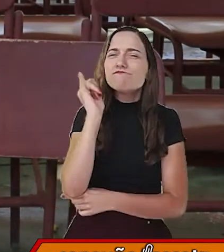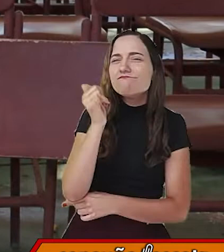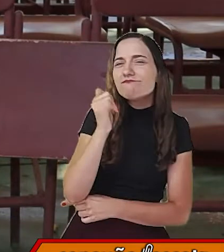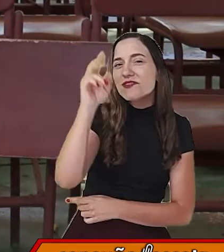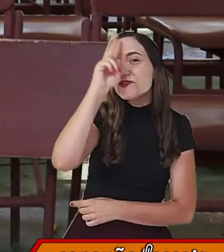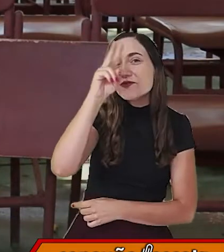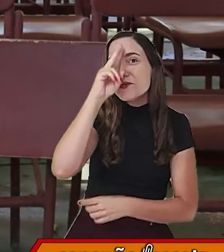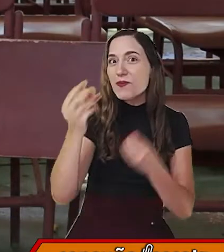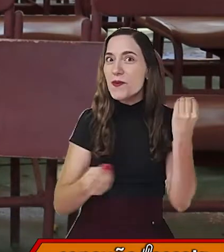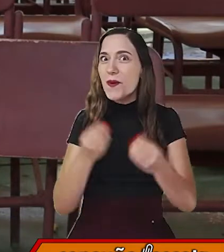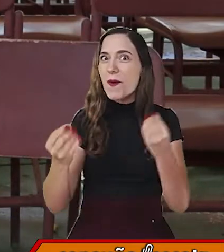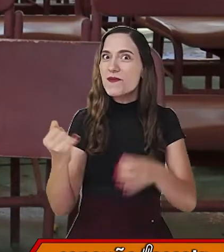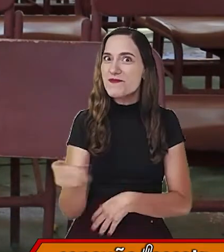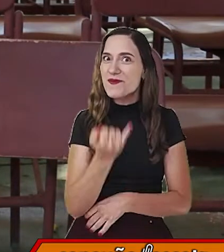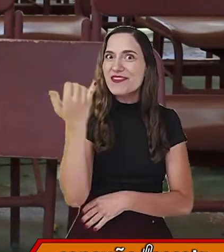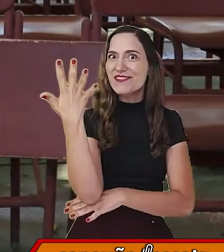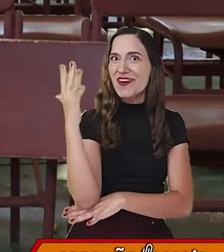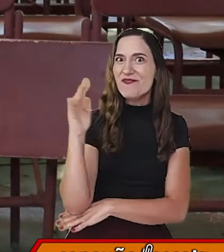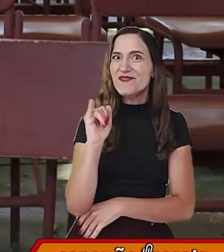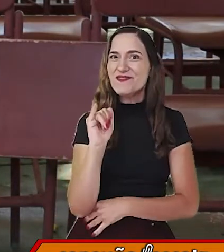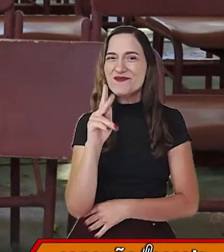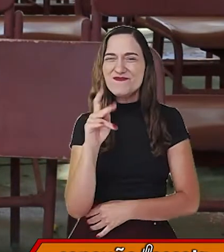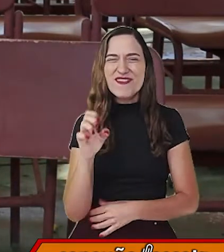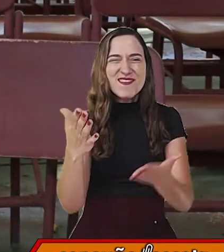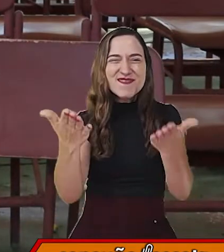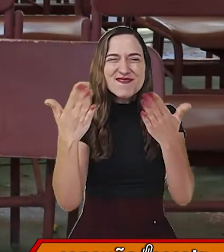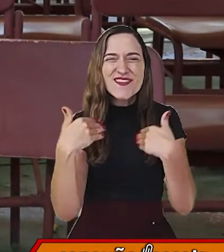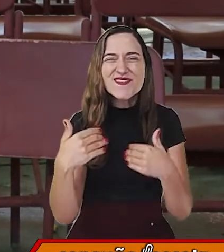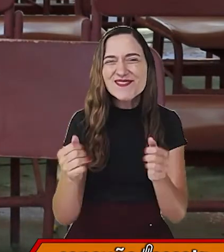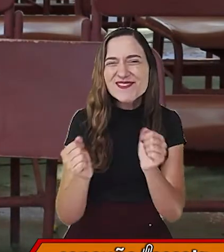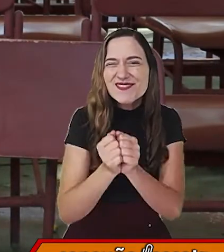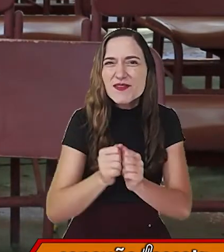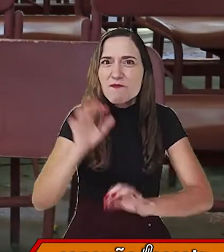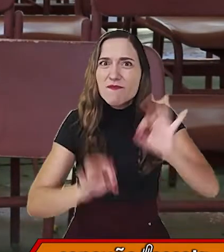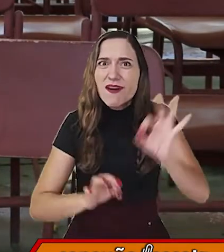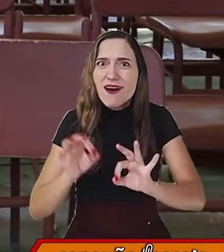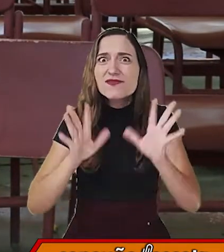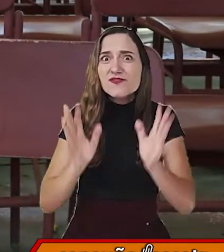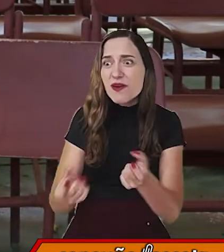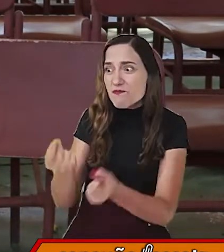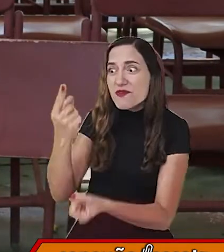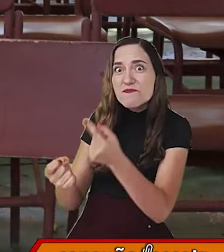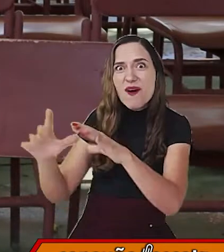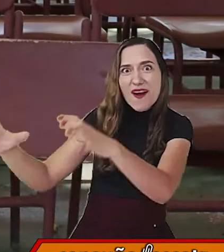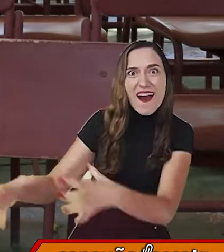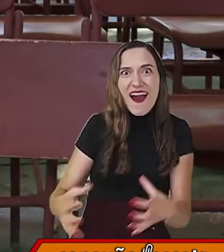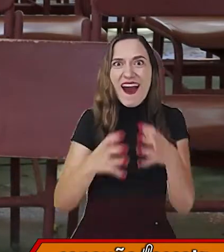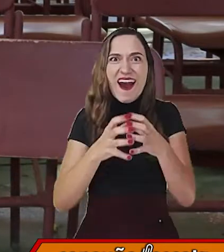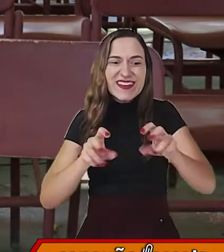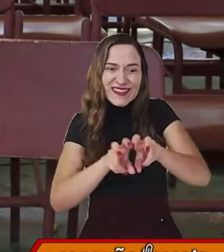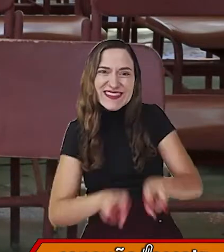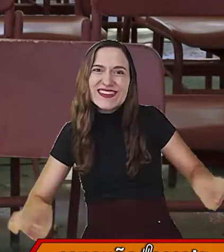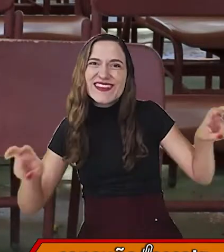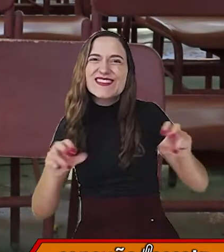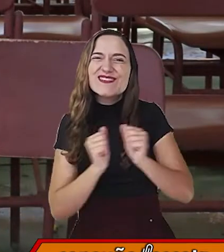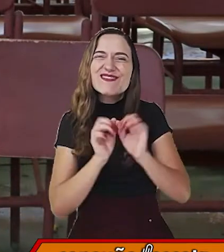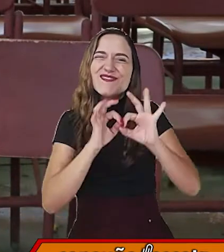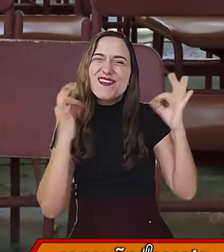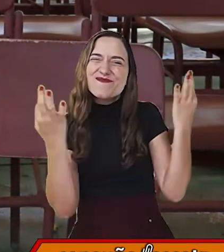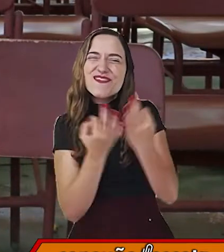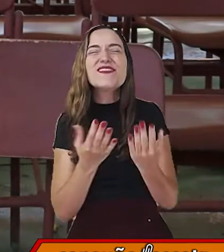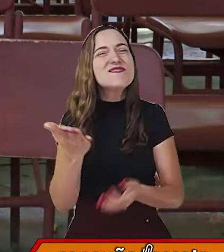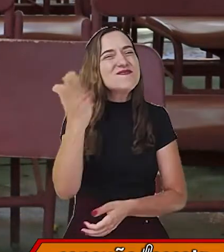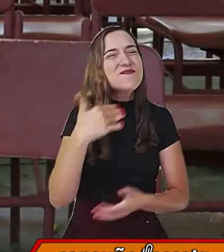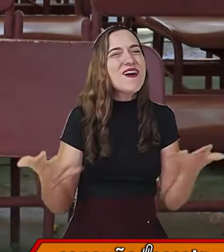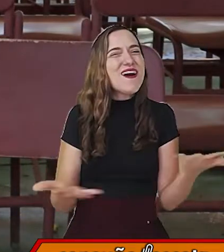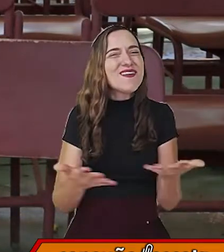história sobre a importância do IP. E aí, vem comigo? Tá preparado? Já pegou a pipoca? Correu? Sentou? Se organizou? Bora, que